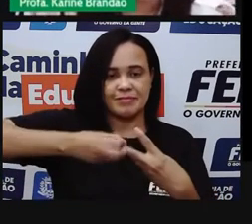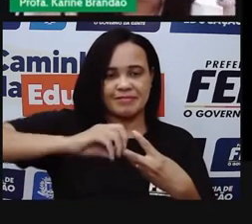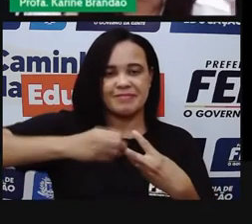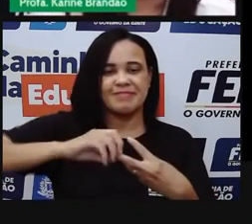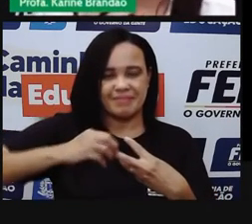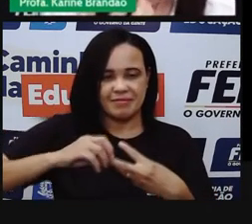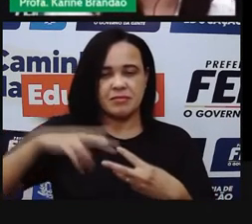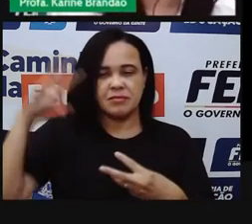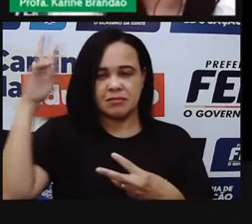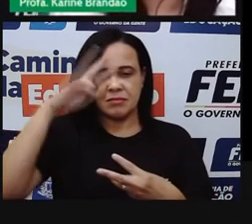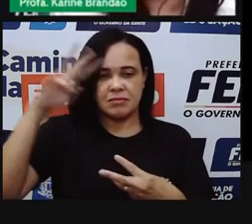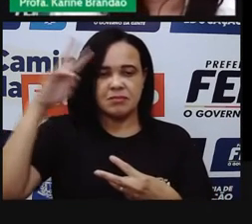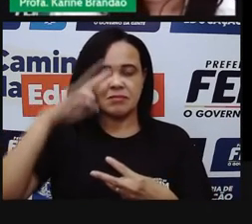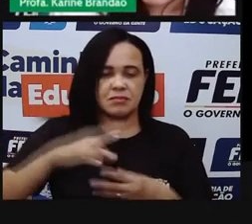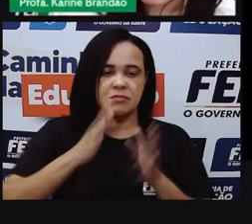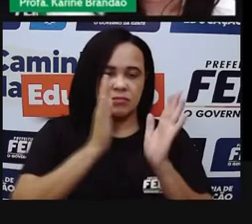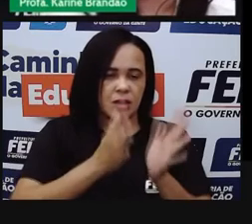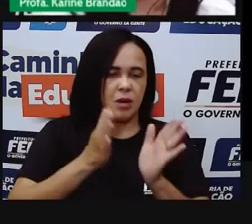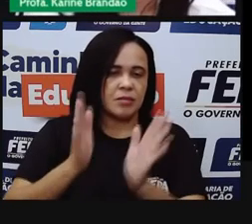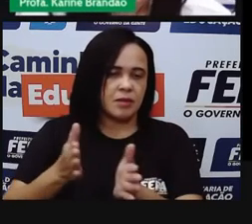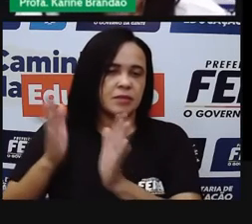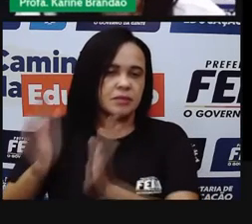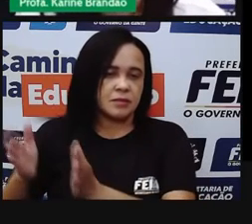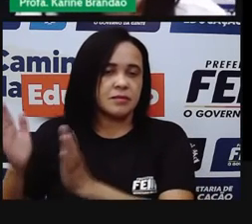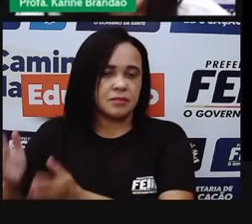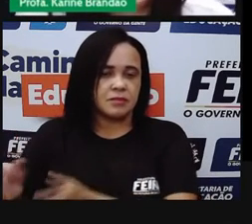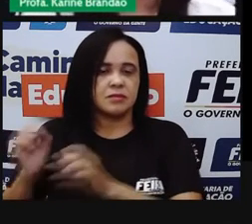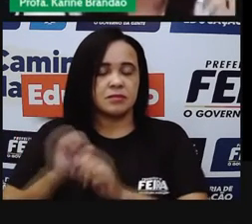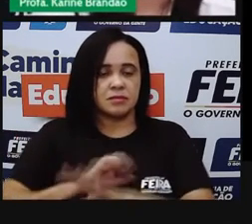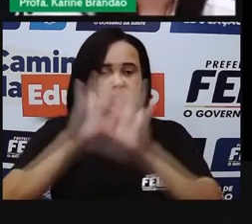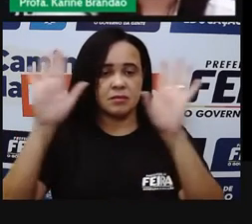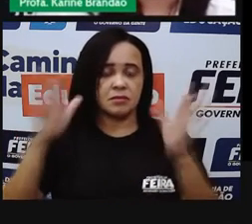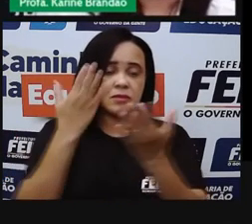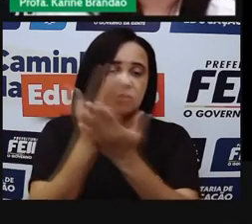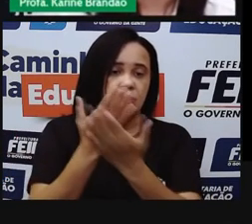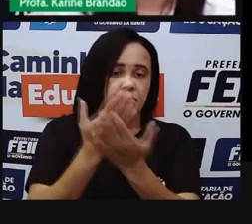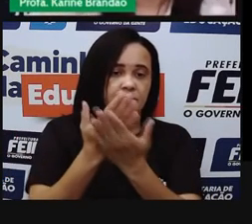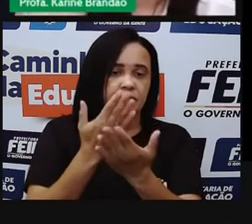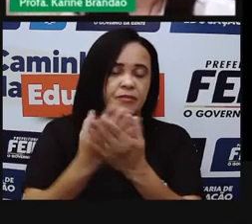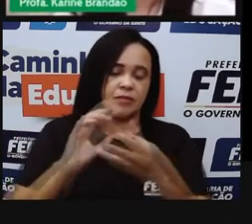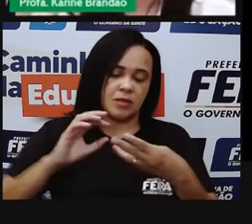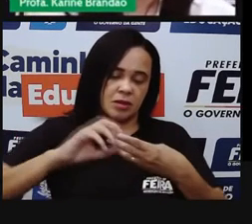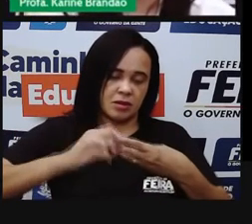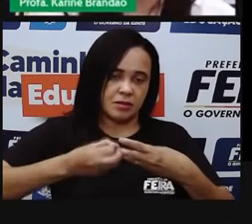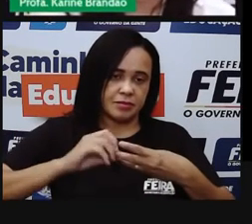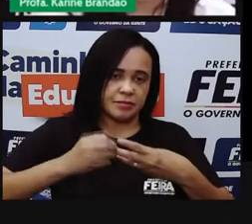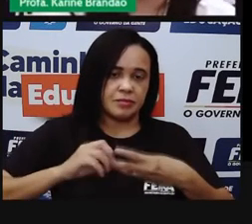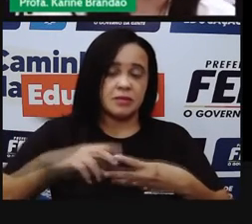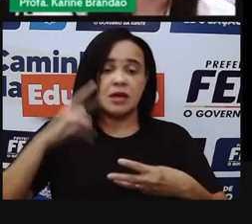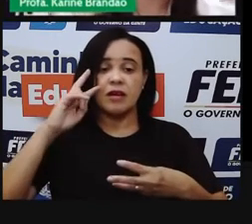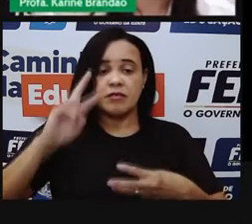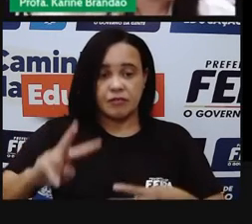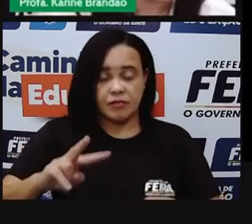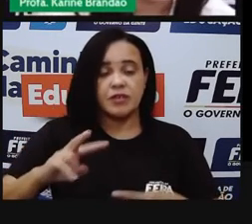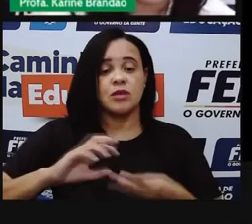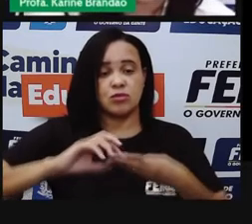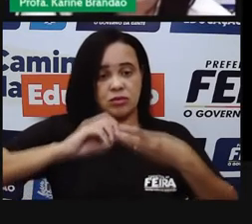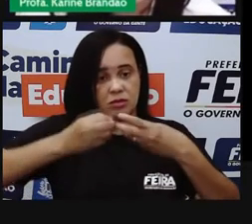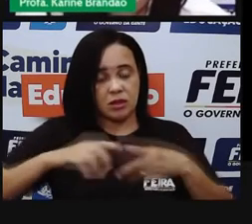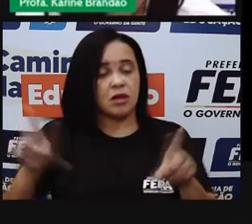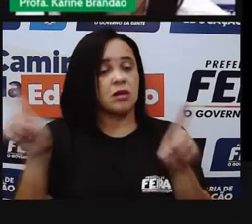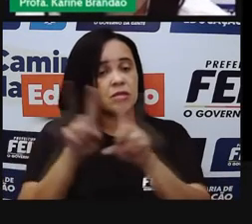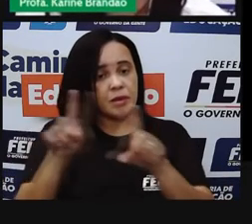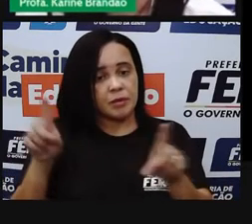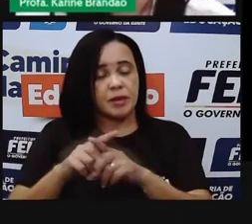vai amarrando a parte 1 da nossa aula com essa parte 2. A gente viu a célula, a gente viu os cromossomos, viu o